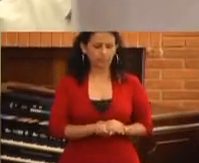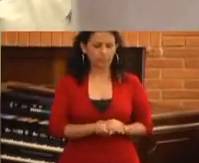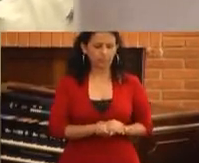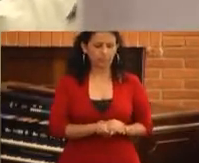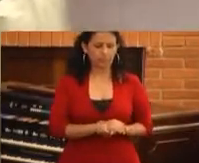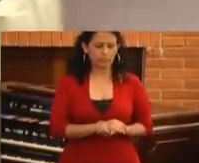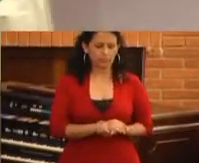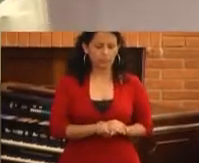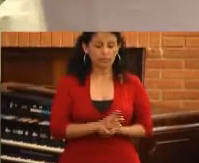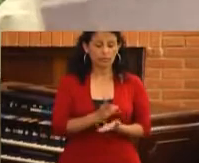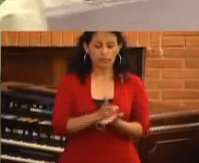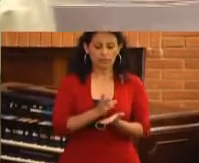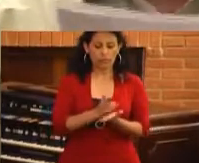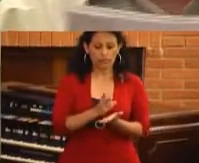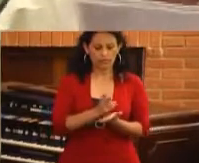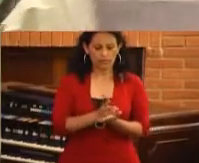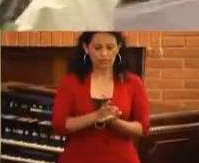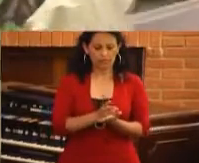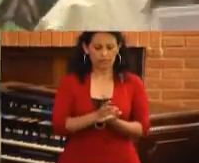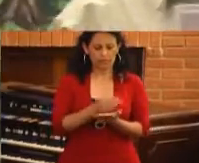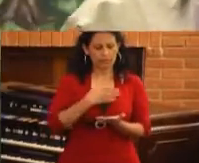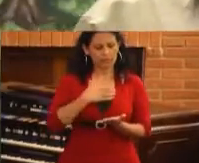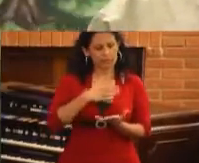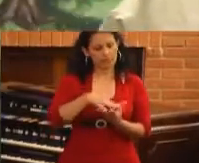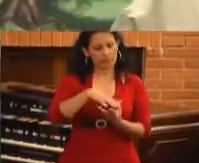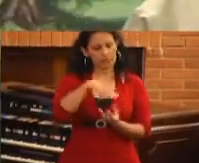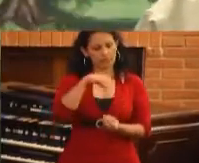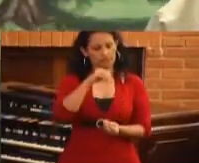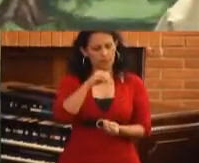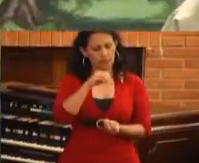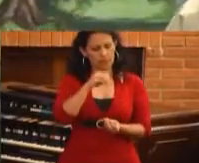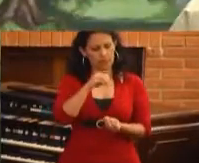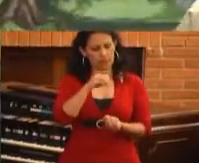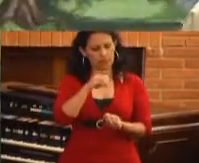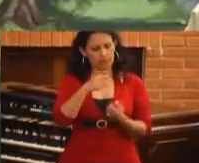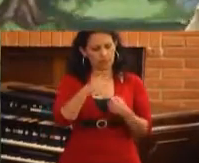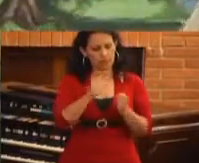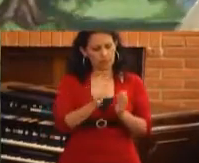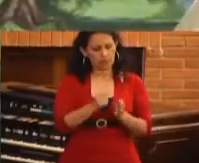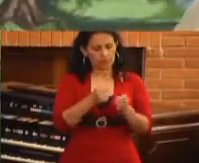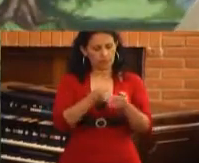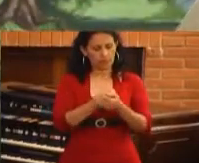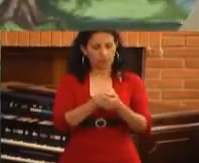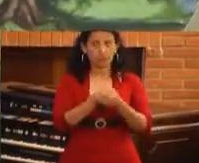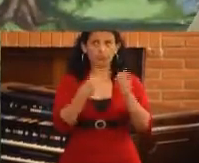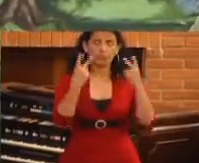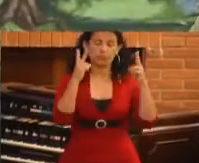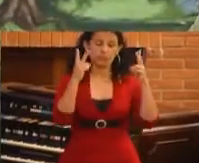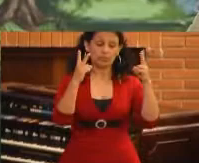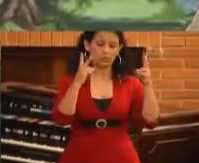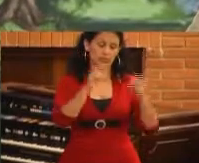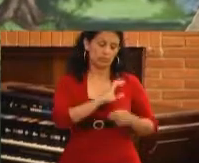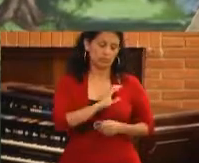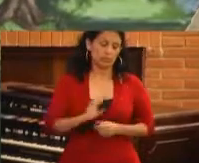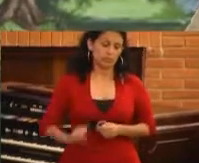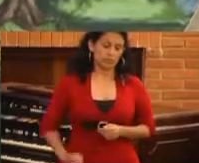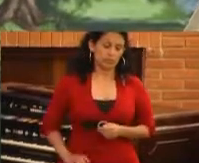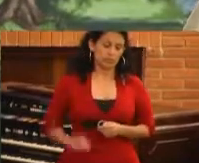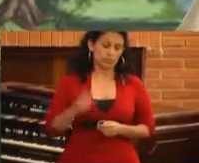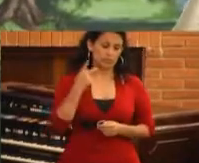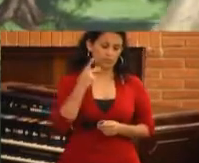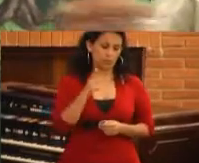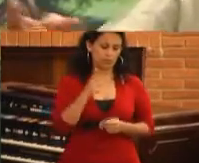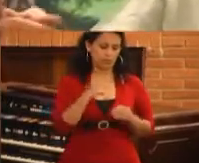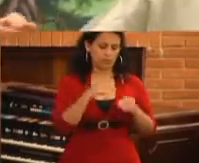Mesmo a minha alma deverei ocultar a vitória de Cristo para perpetuar o mito do